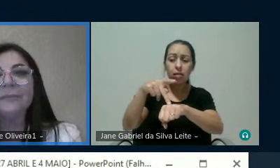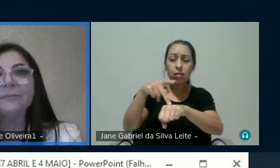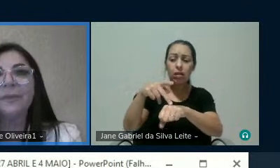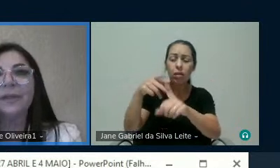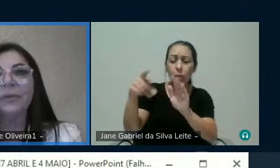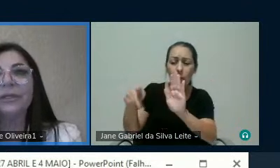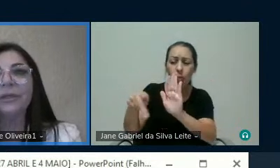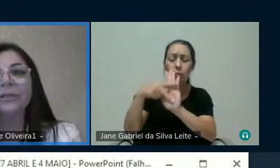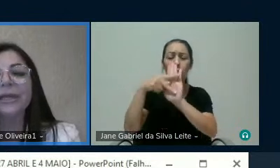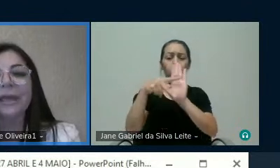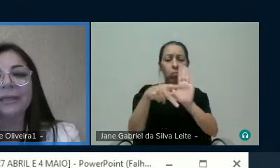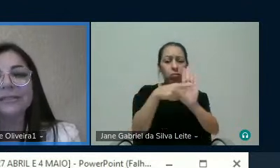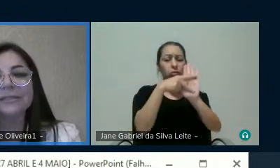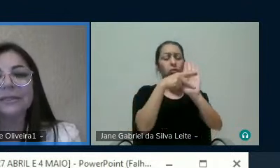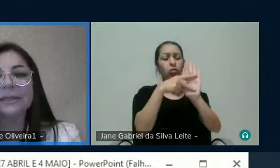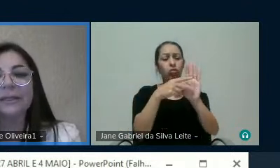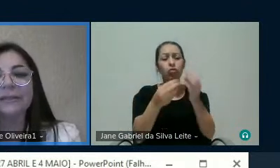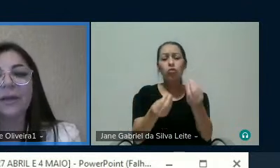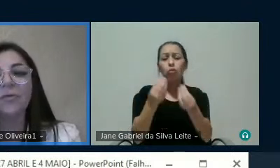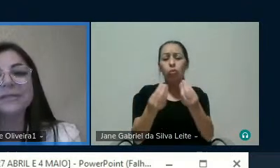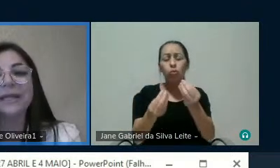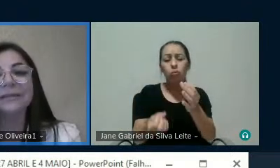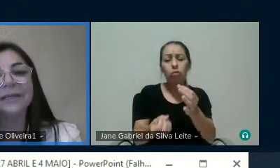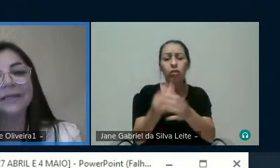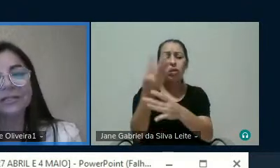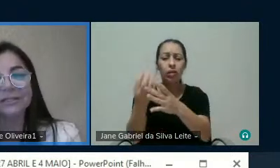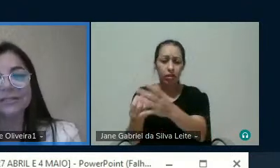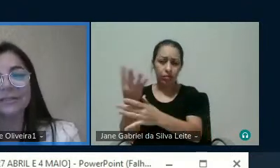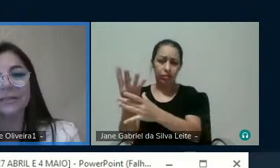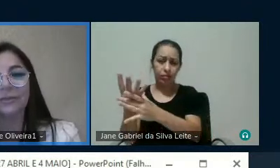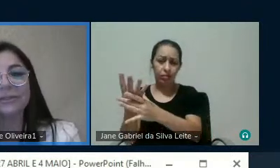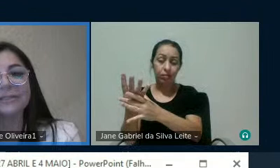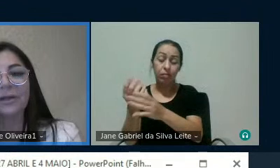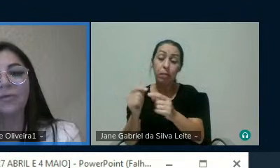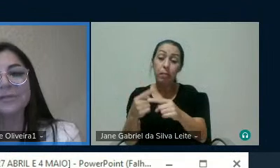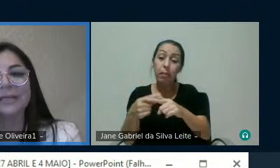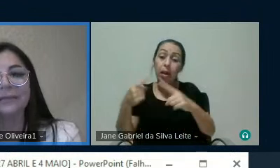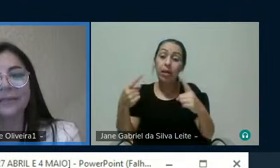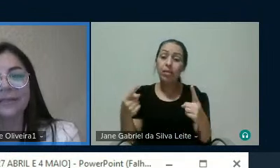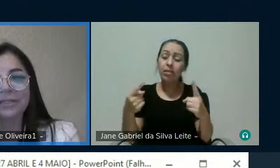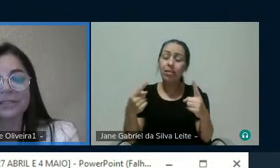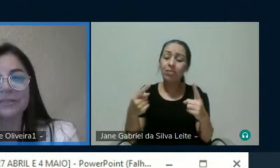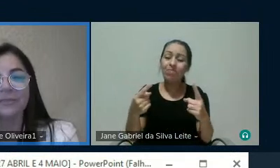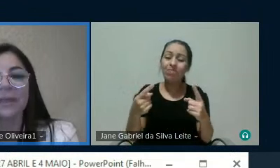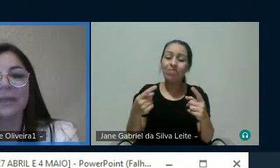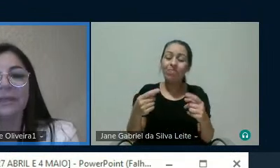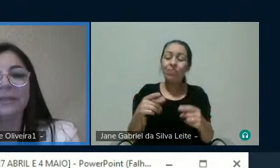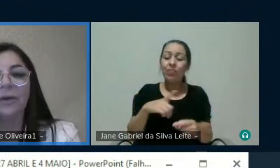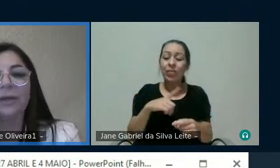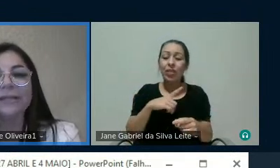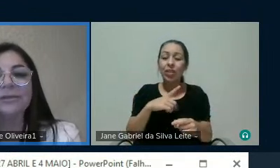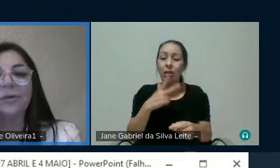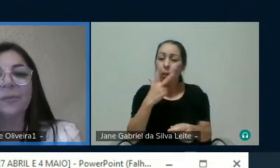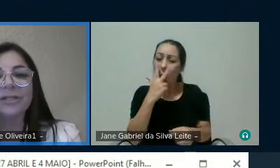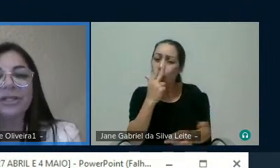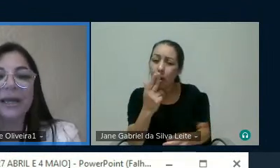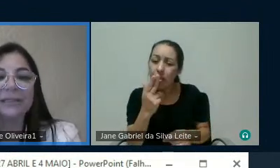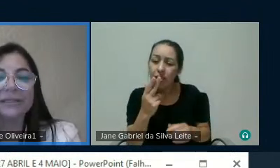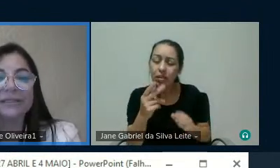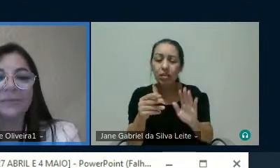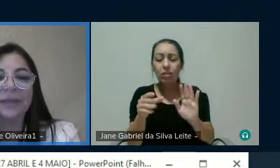o que une elas tem algumas características, todas têm algumas características que elas